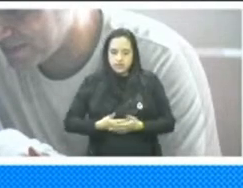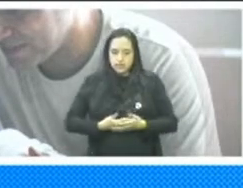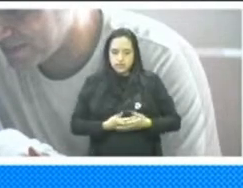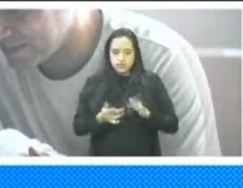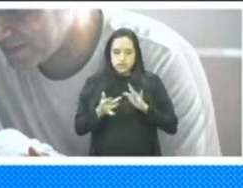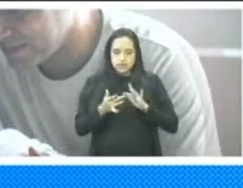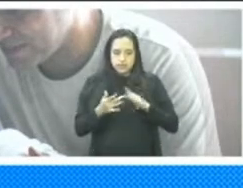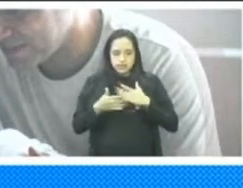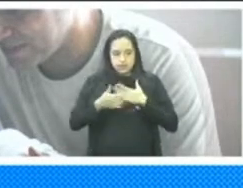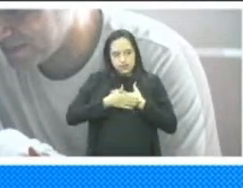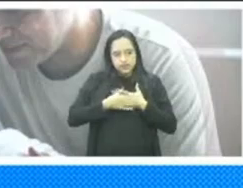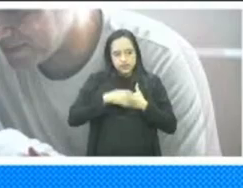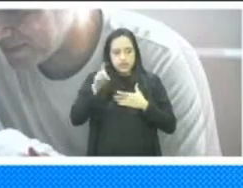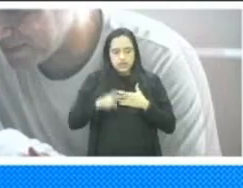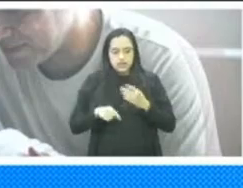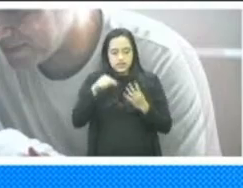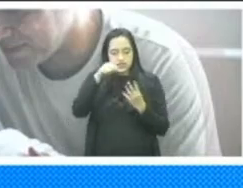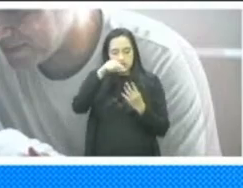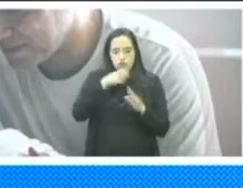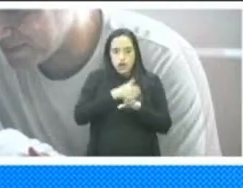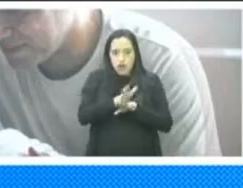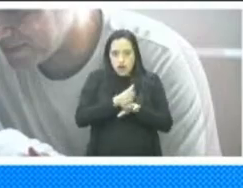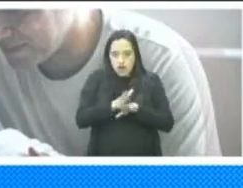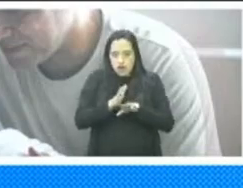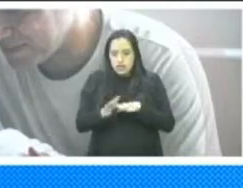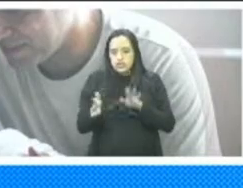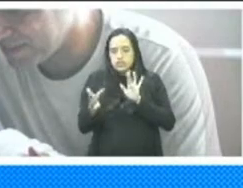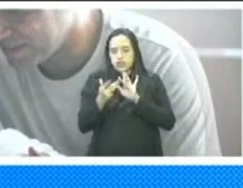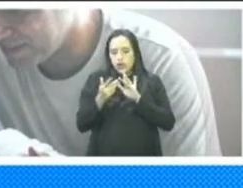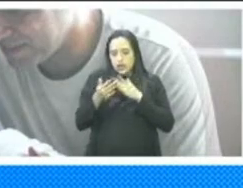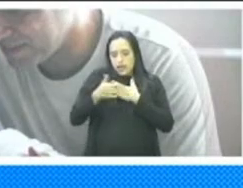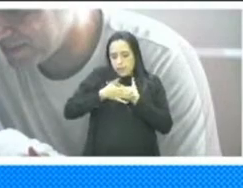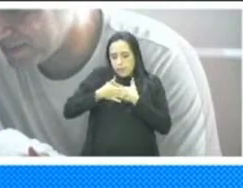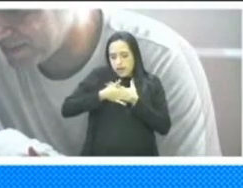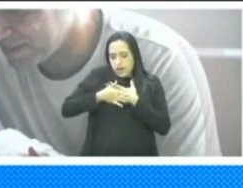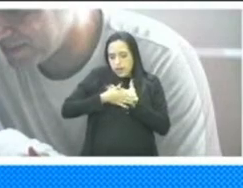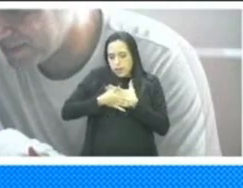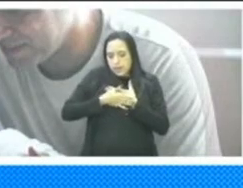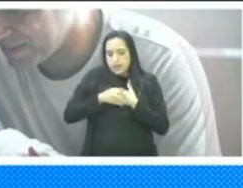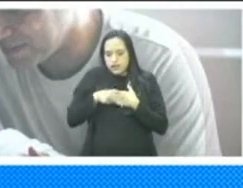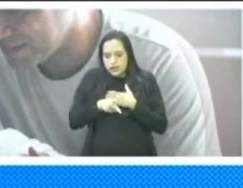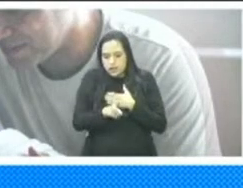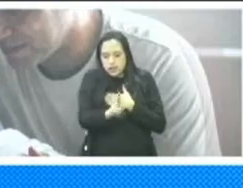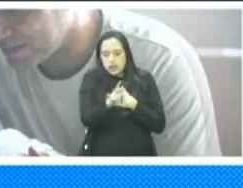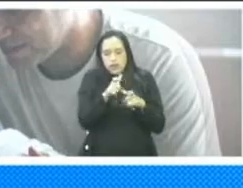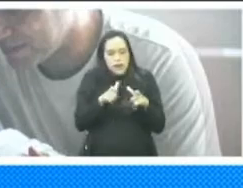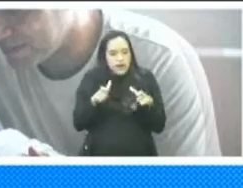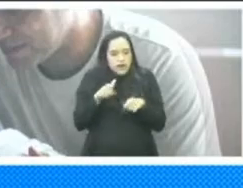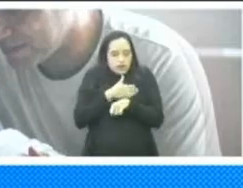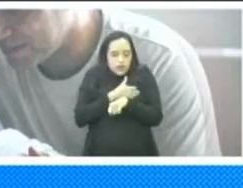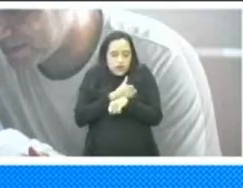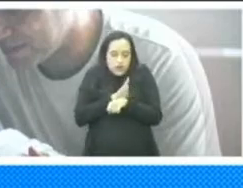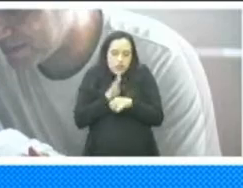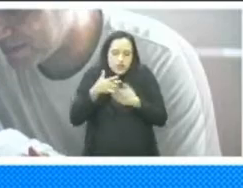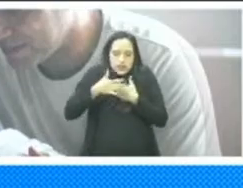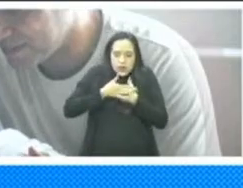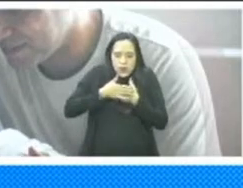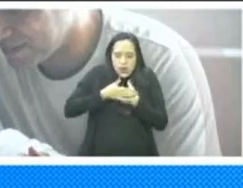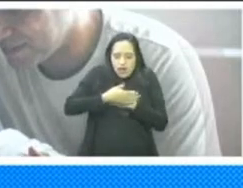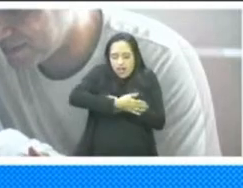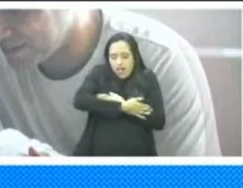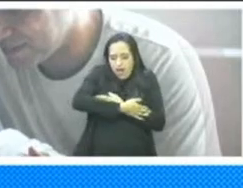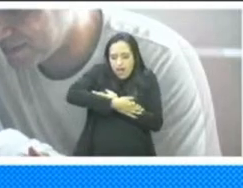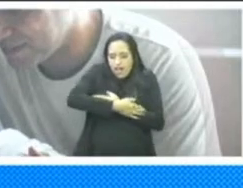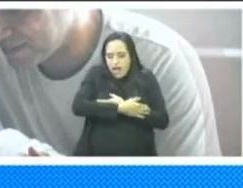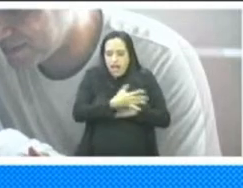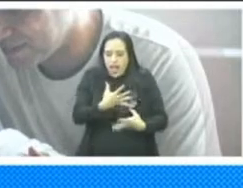alguns pilares, que são o contato pele a pele precoce, né, contínuo, pelo maior tempo possível, o